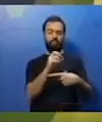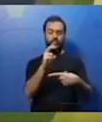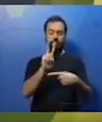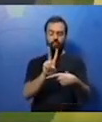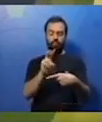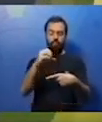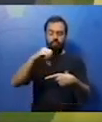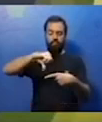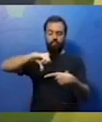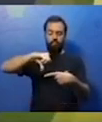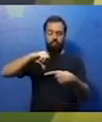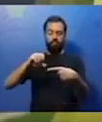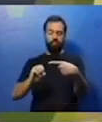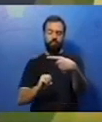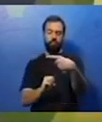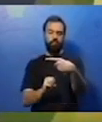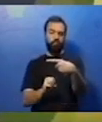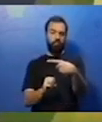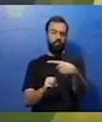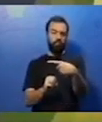129 sobre